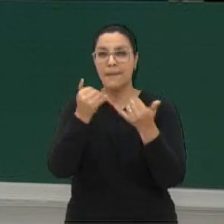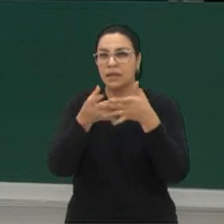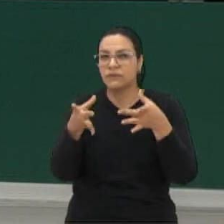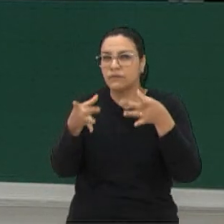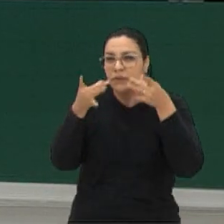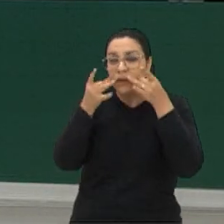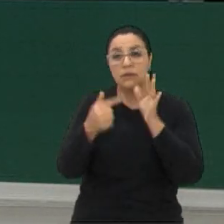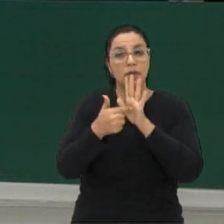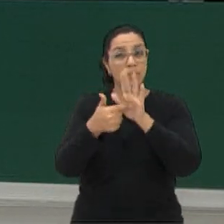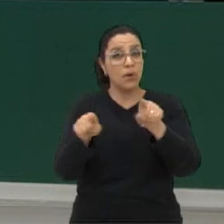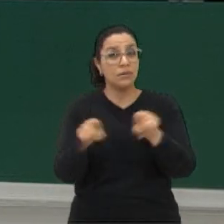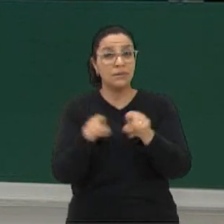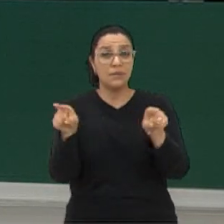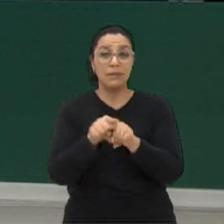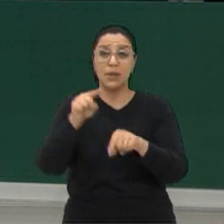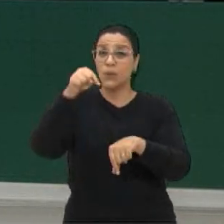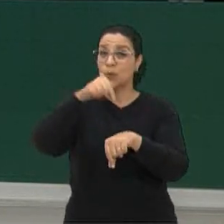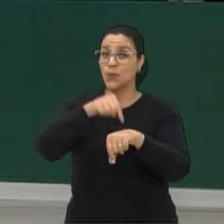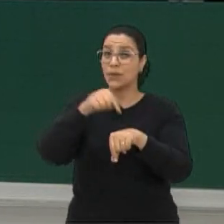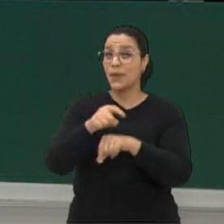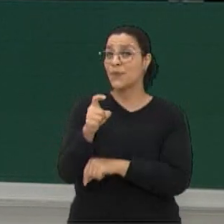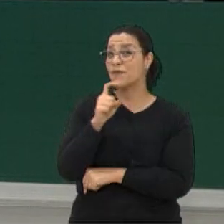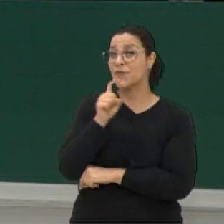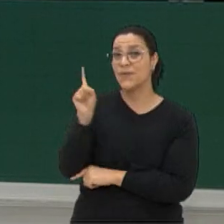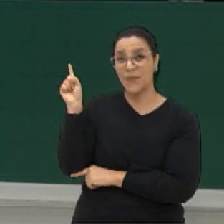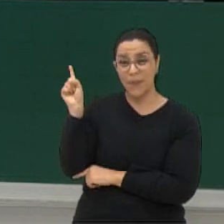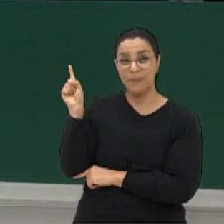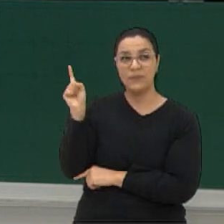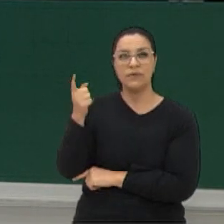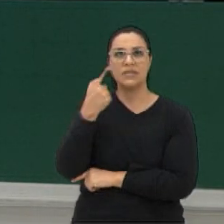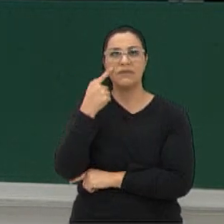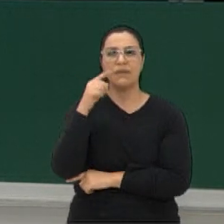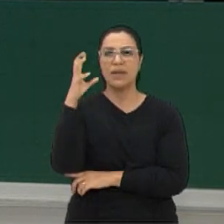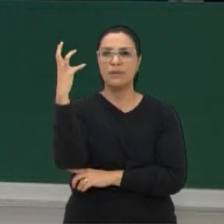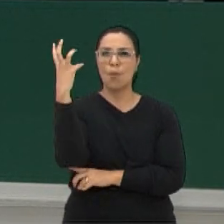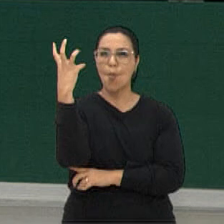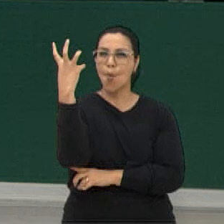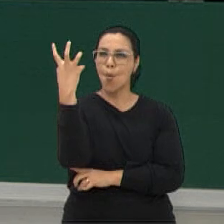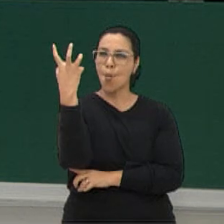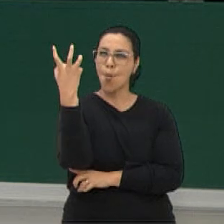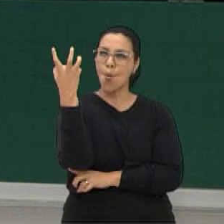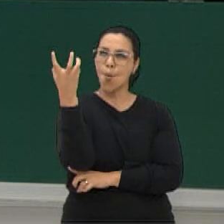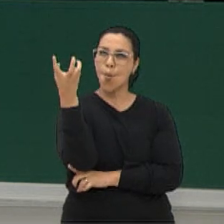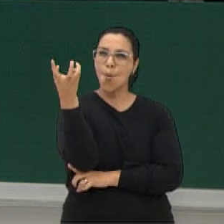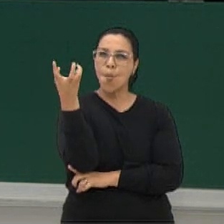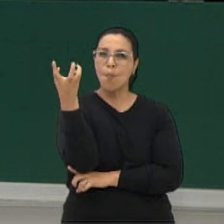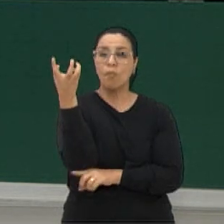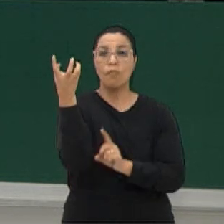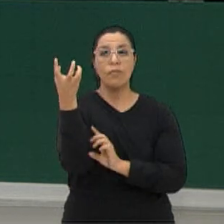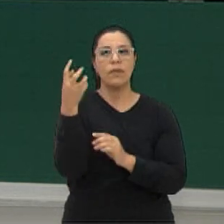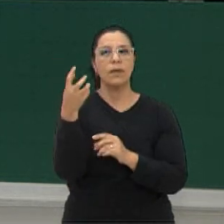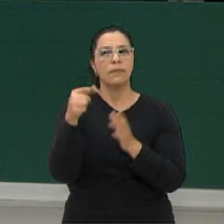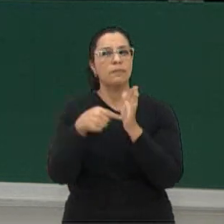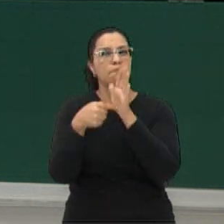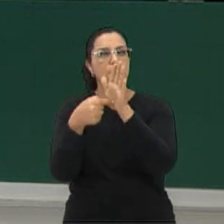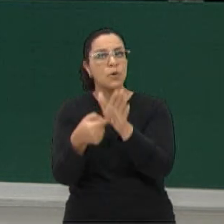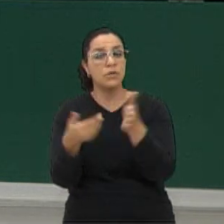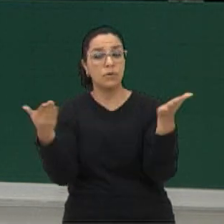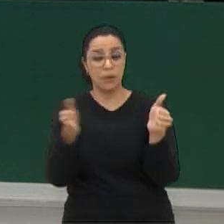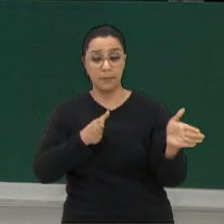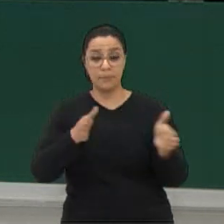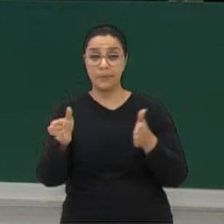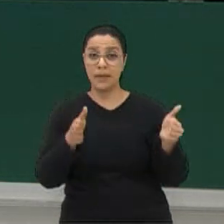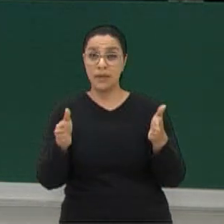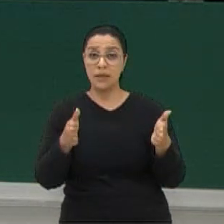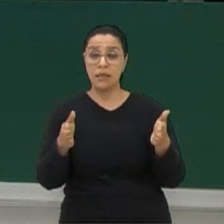vai mostrar também o tempo nesse processo. Quando você vê esses galhos secos, são galhos exatamente mostrando o que na